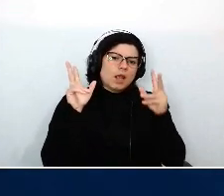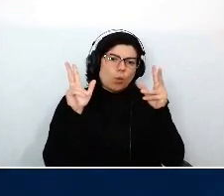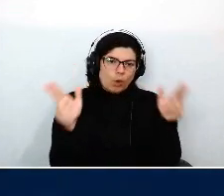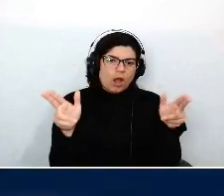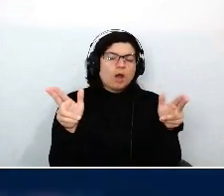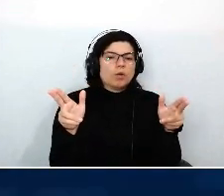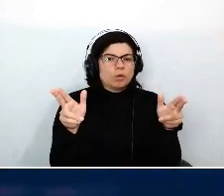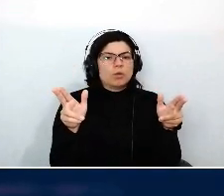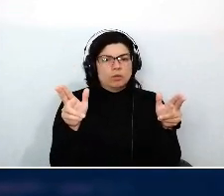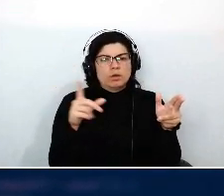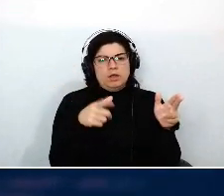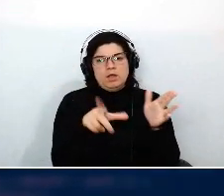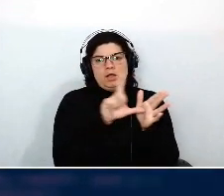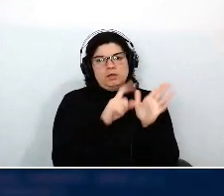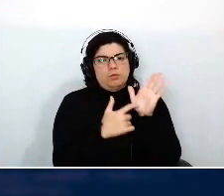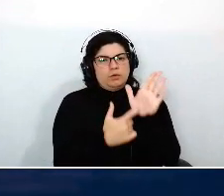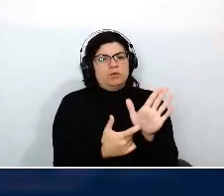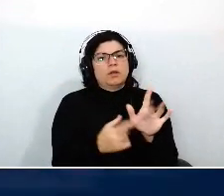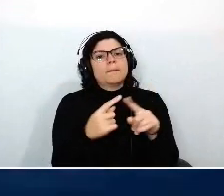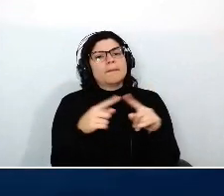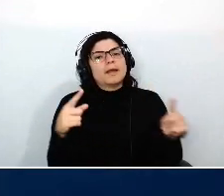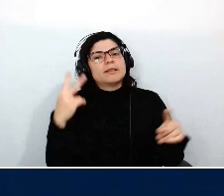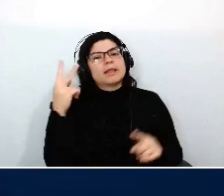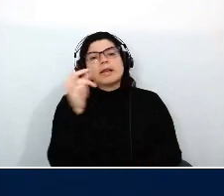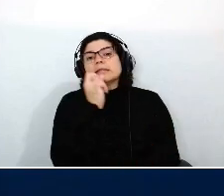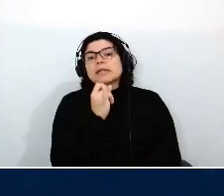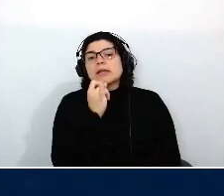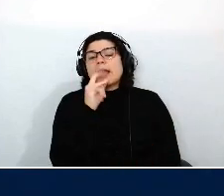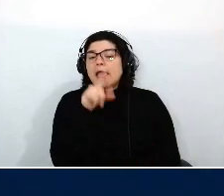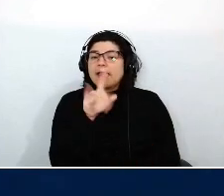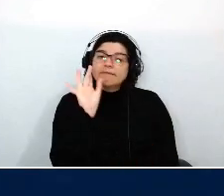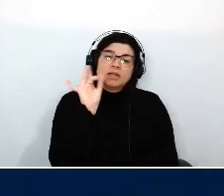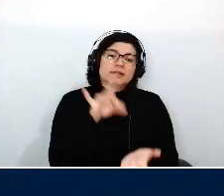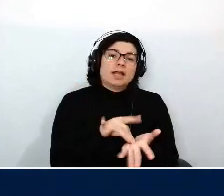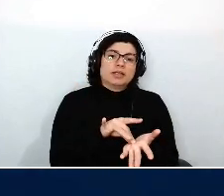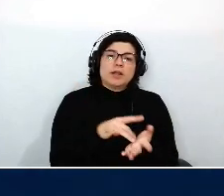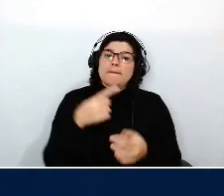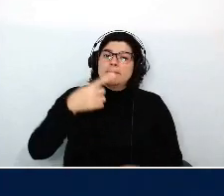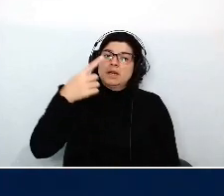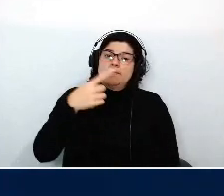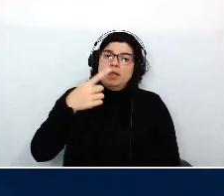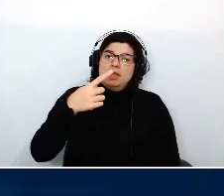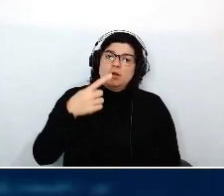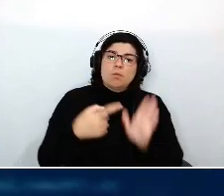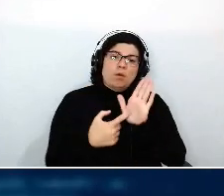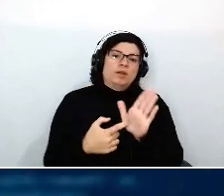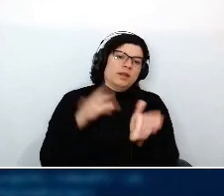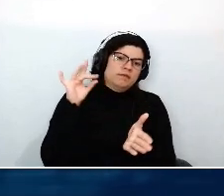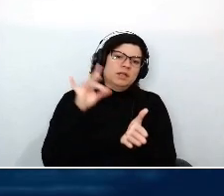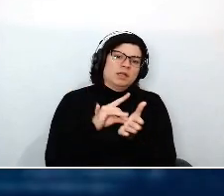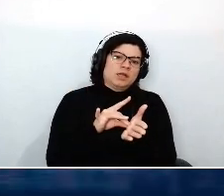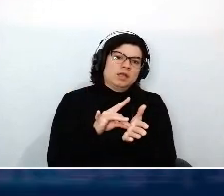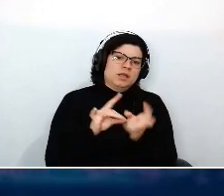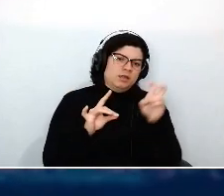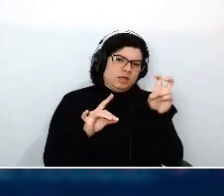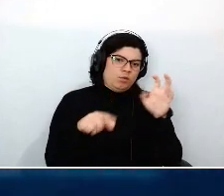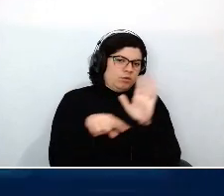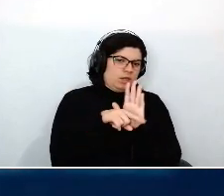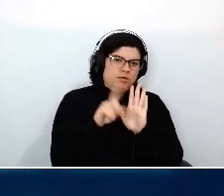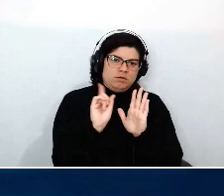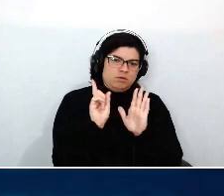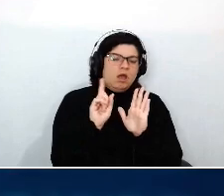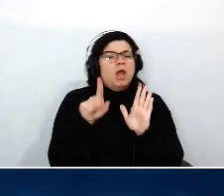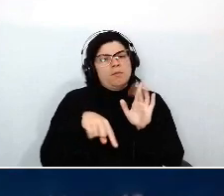o cara que a gente viu anterior, só que o teste dele é sempre para true. Então, é a primeira coisa que der true. Por exemplo, 5 não é negativo, 5 é positivo,